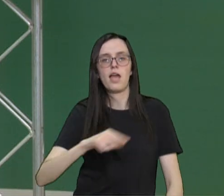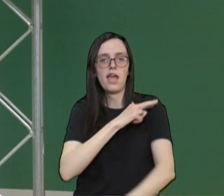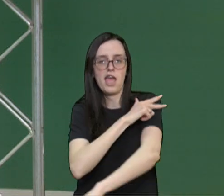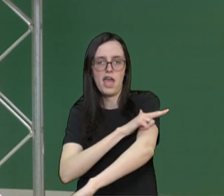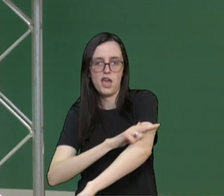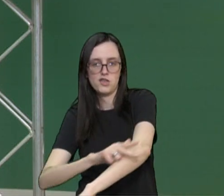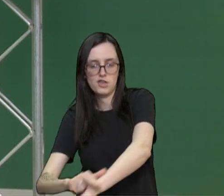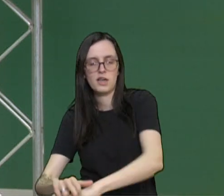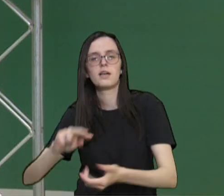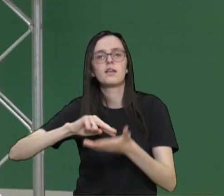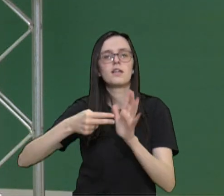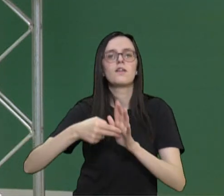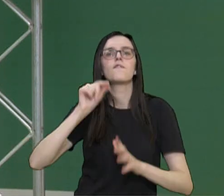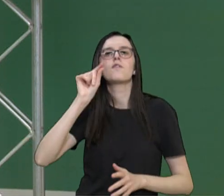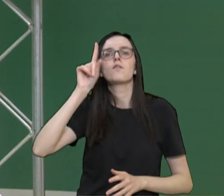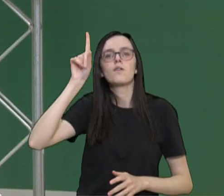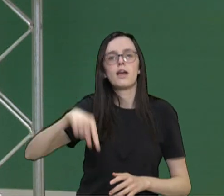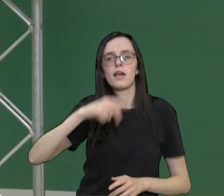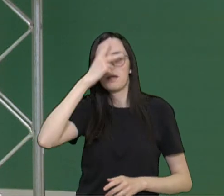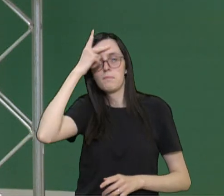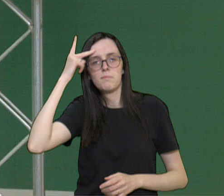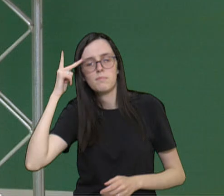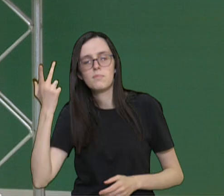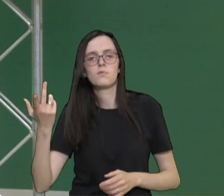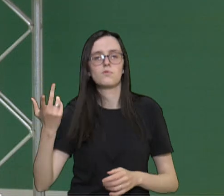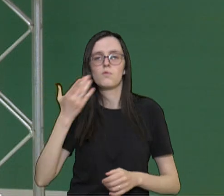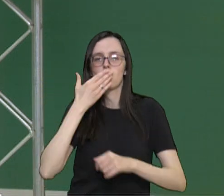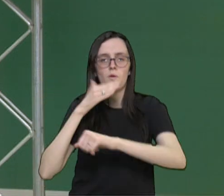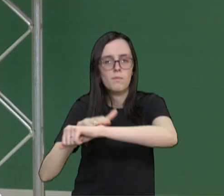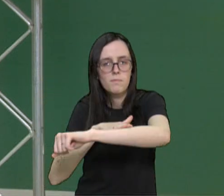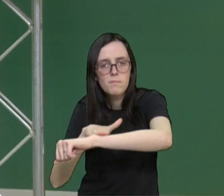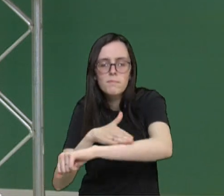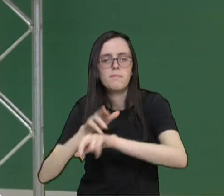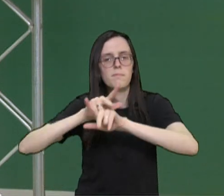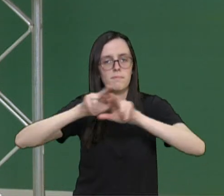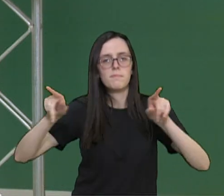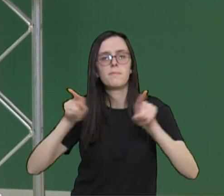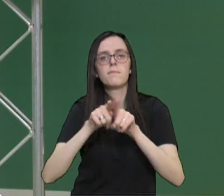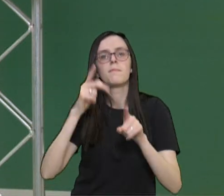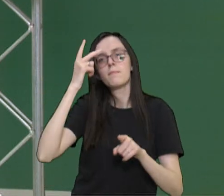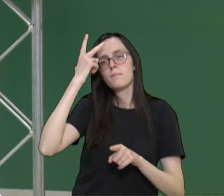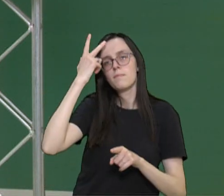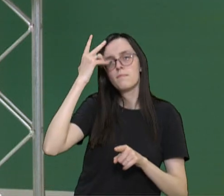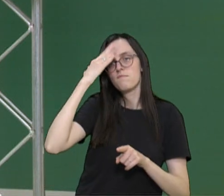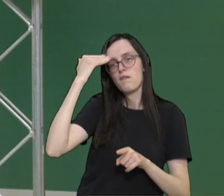A pessoas, a raças, tudo, né? Popular e dança de salão.